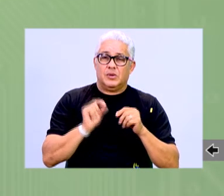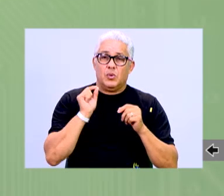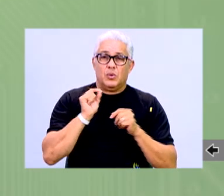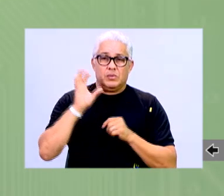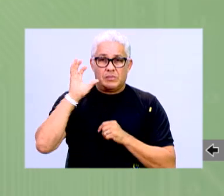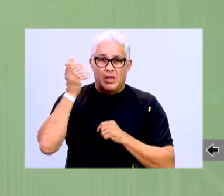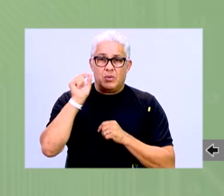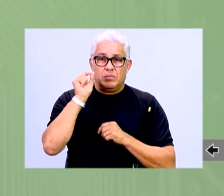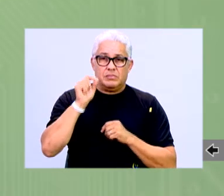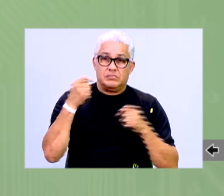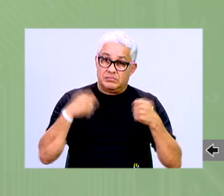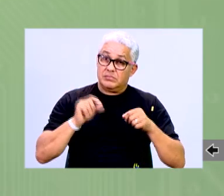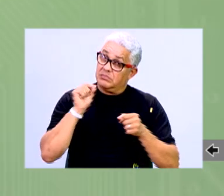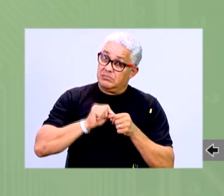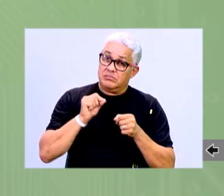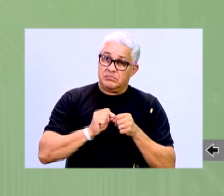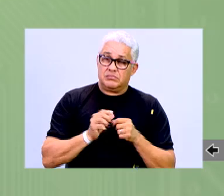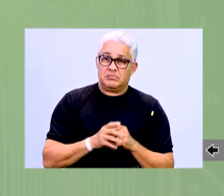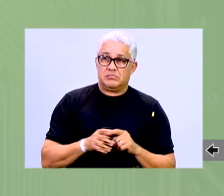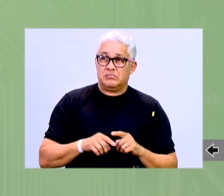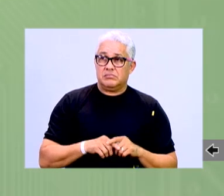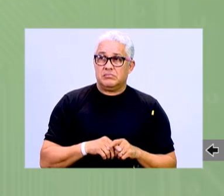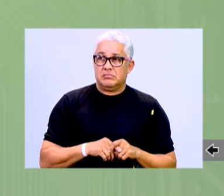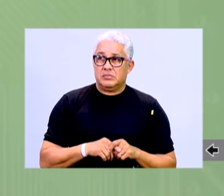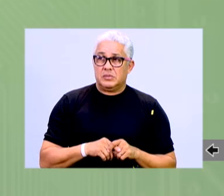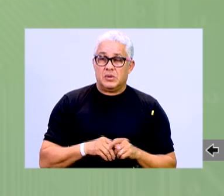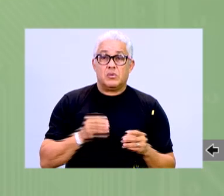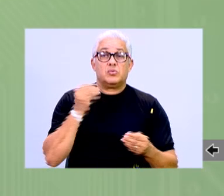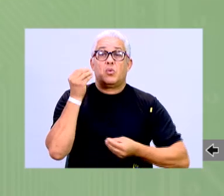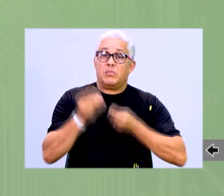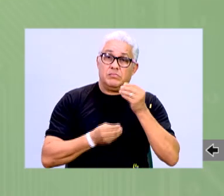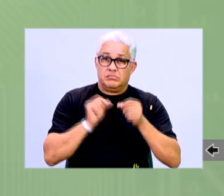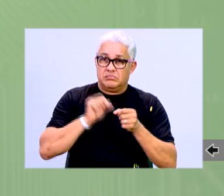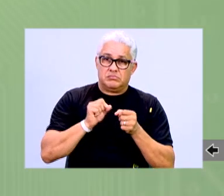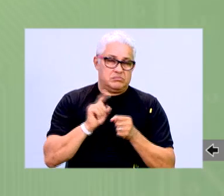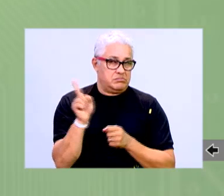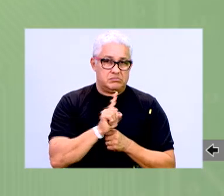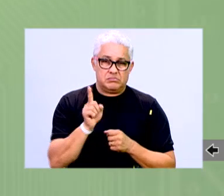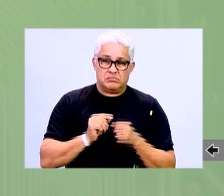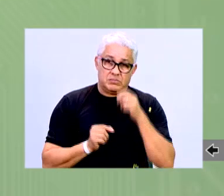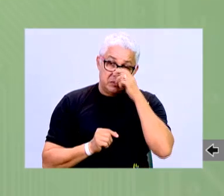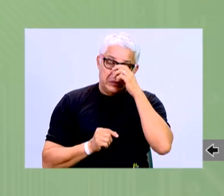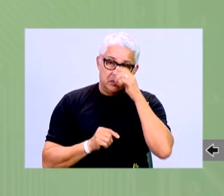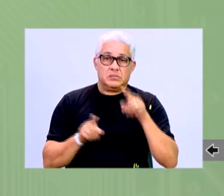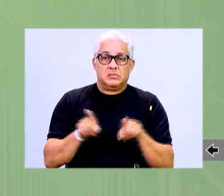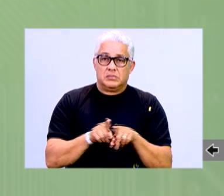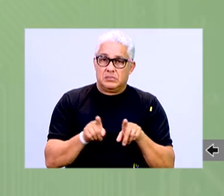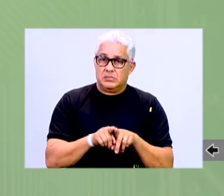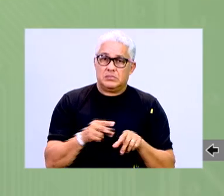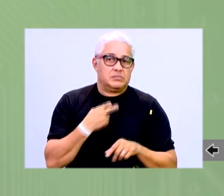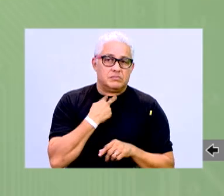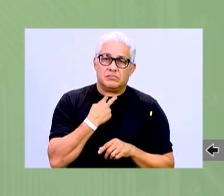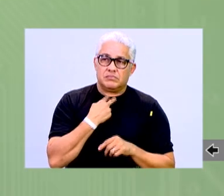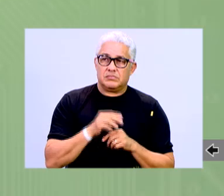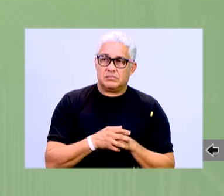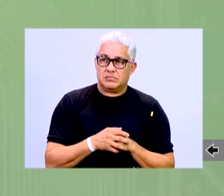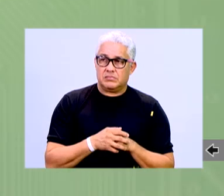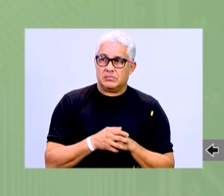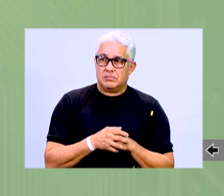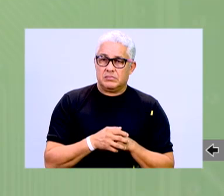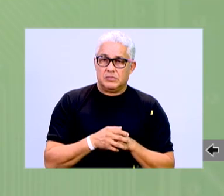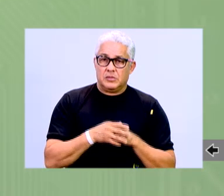o que deve ser feito, mas não o como vai ser feito. O requisito não deve refletir